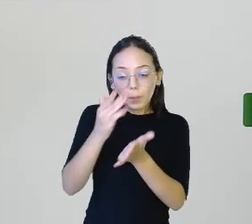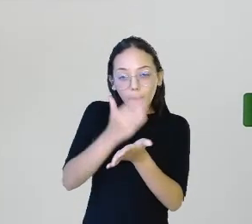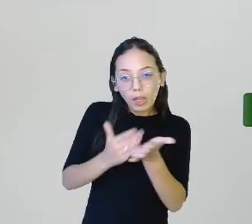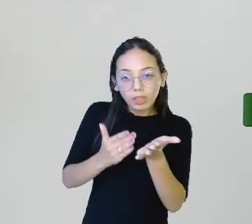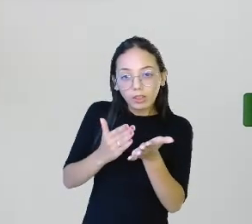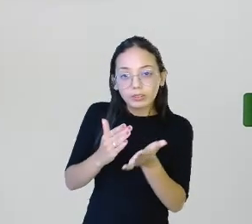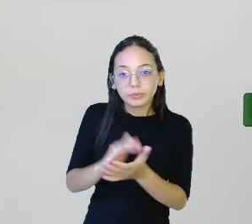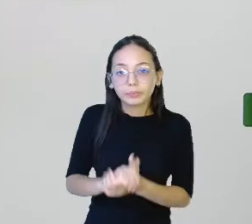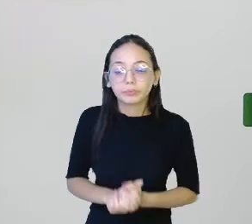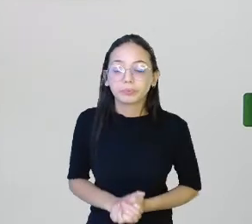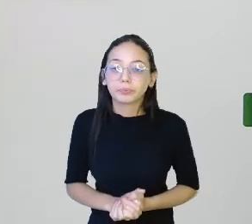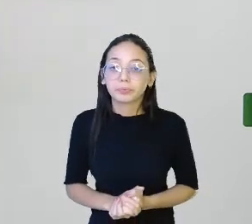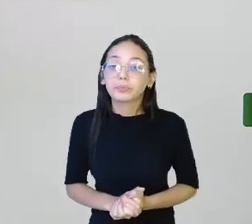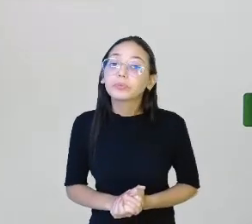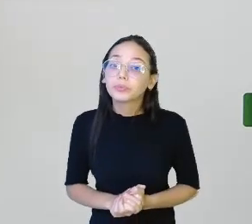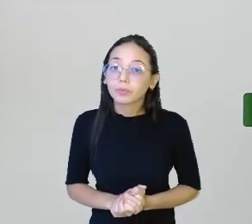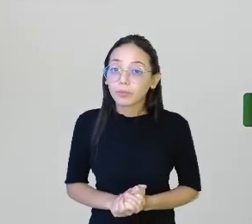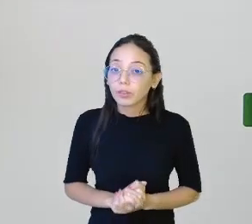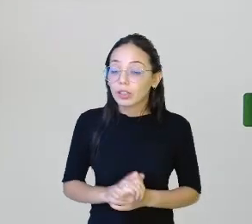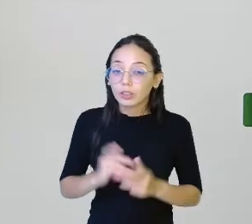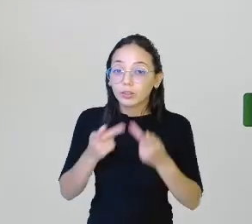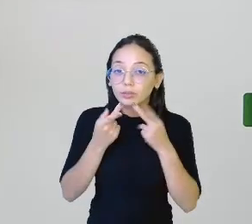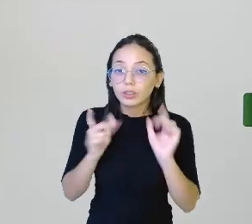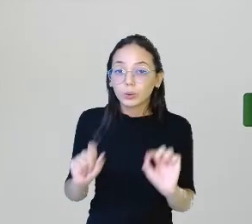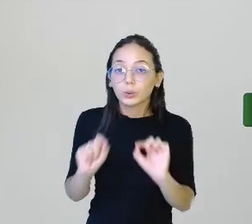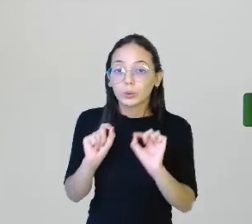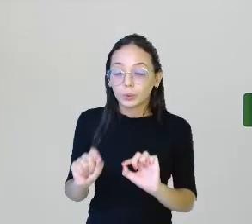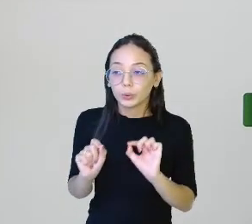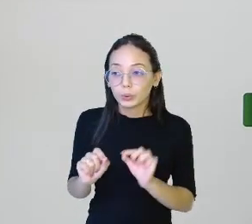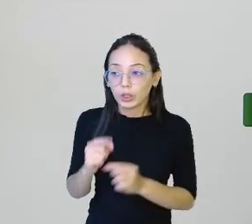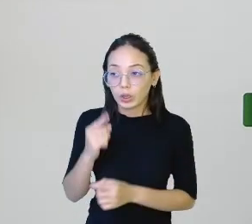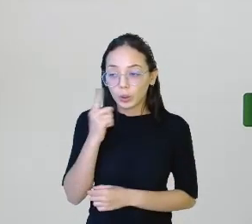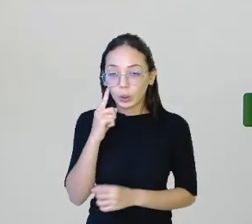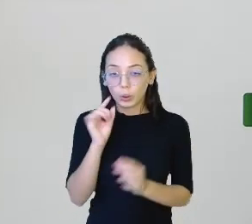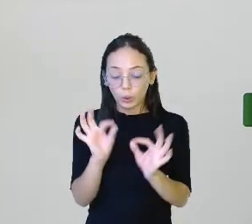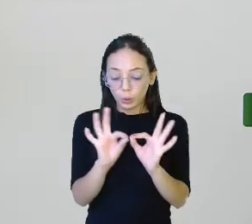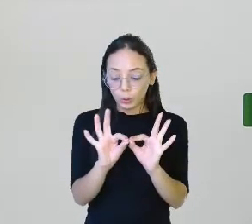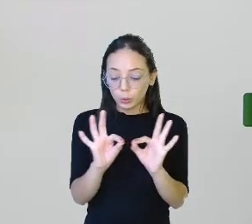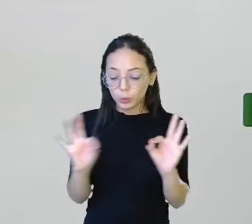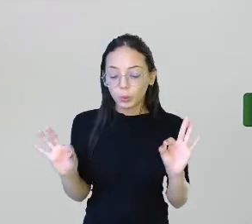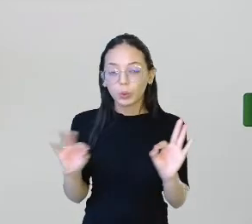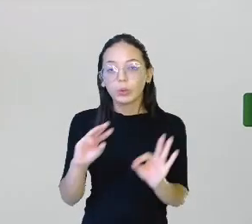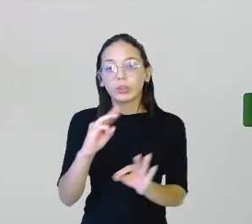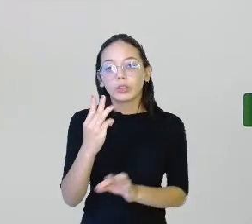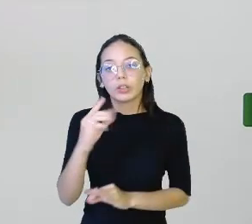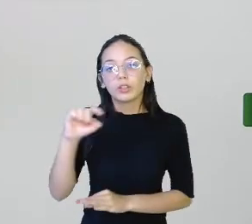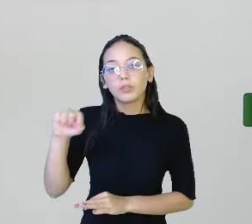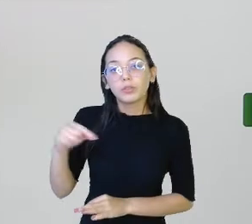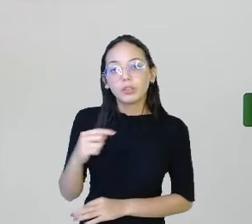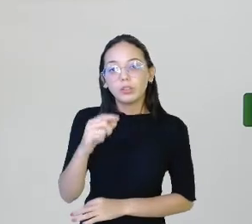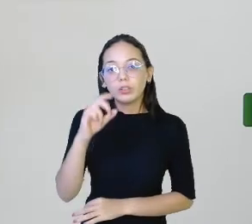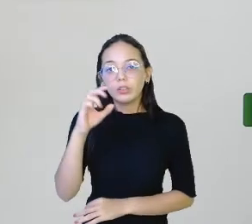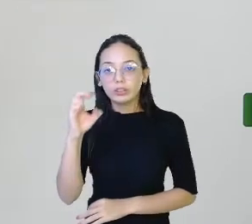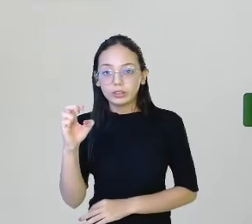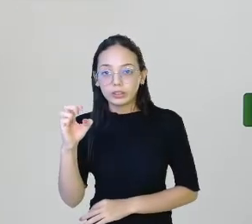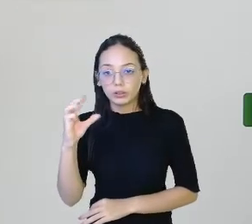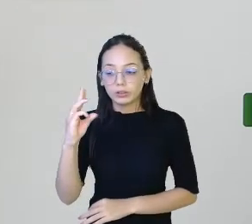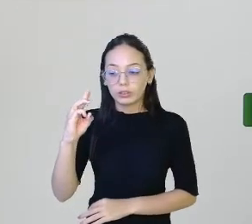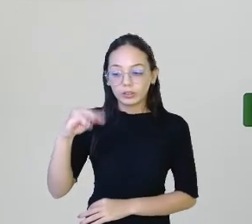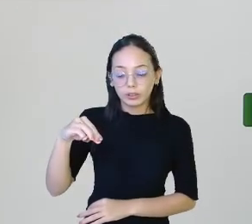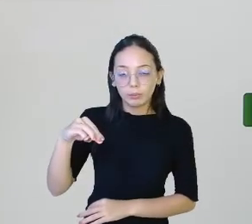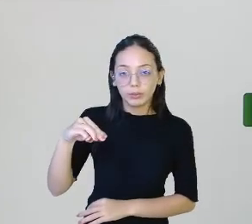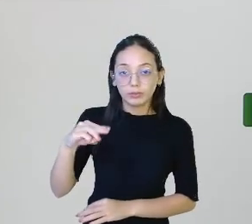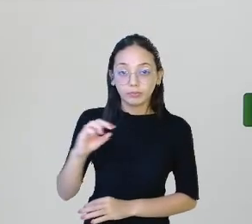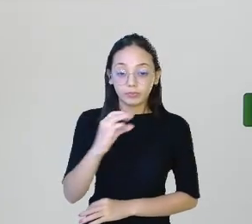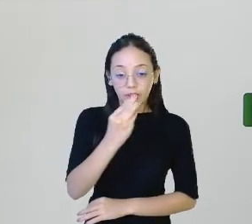metade, certo? Então, eu estou dizendo que esse parafuso mede 3 centímetros e 5